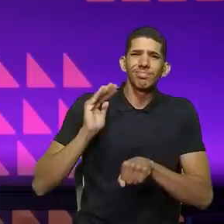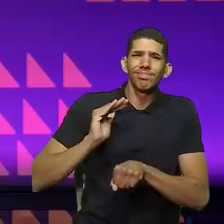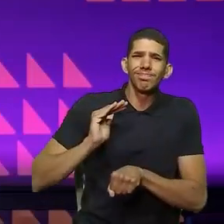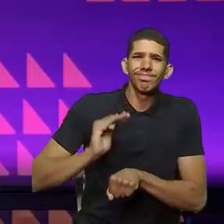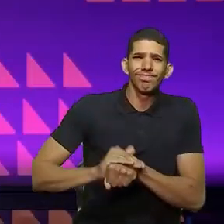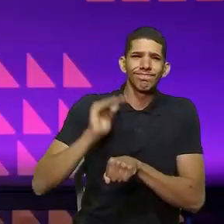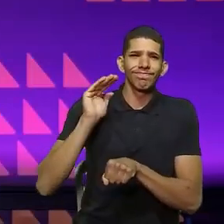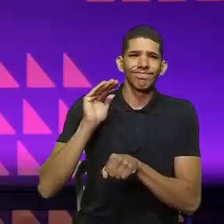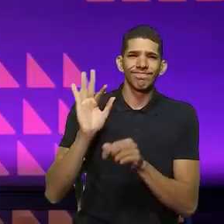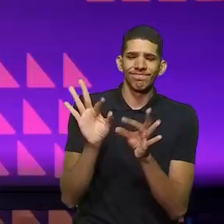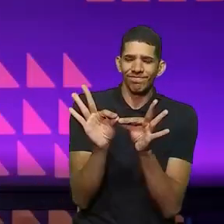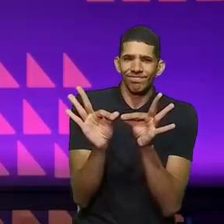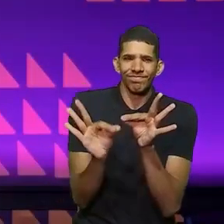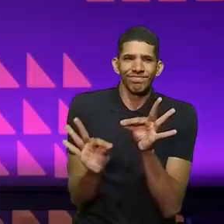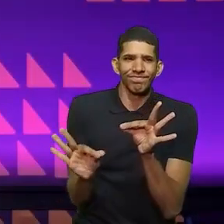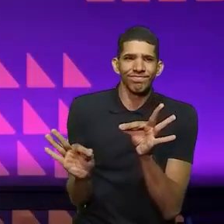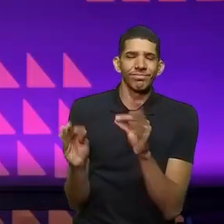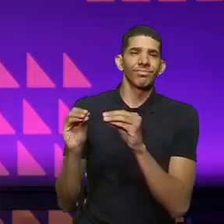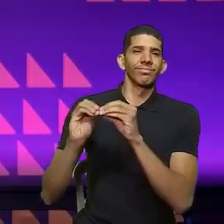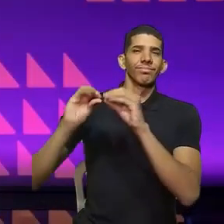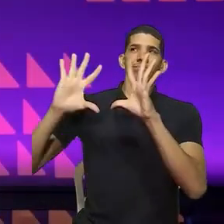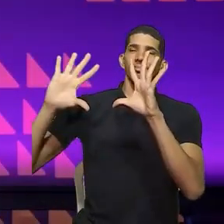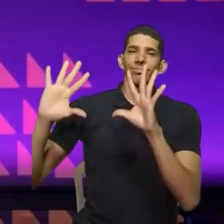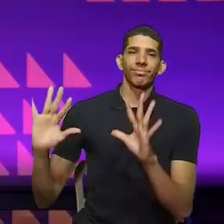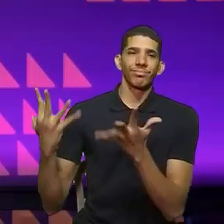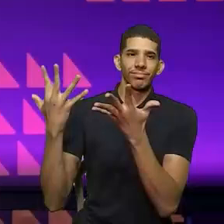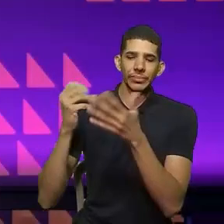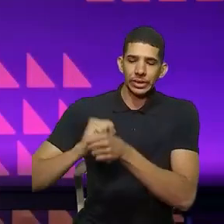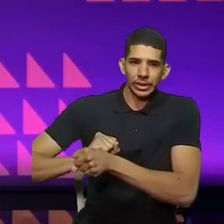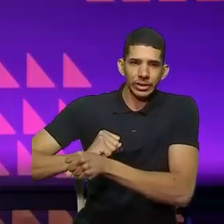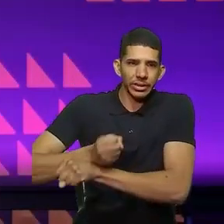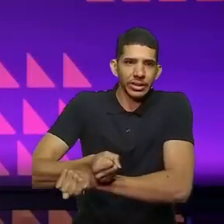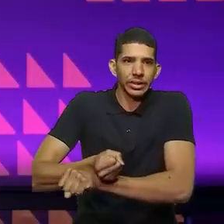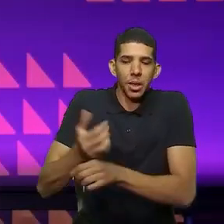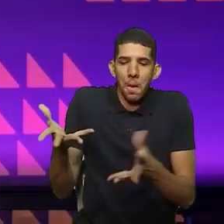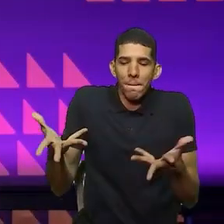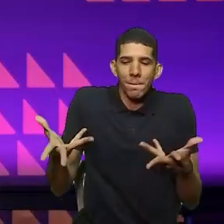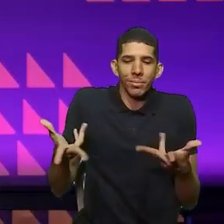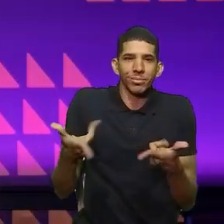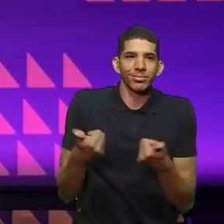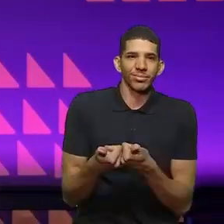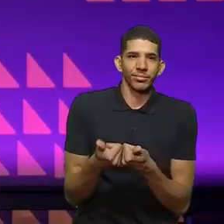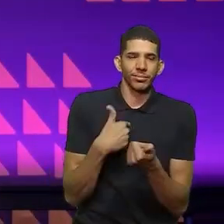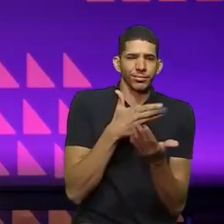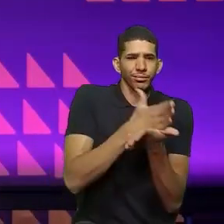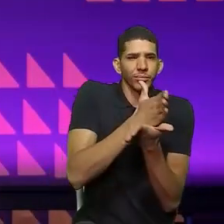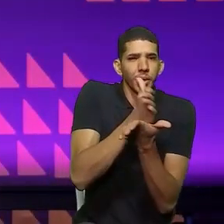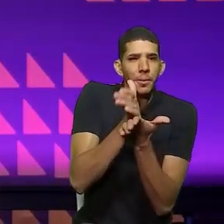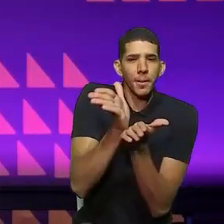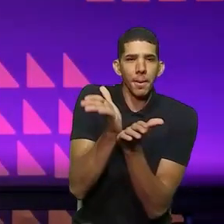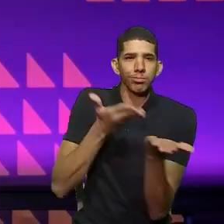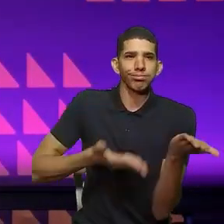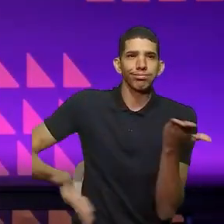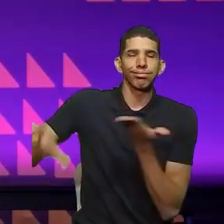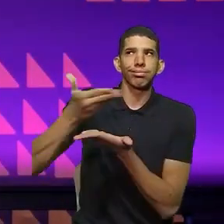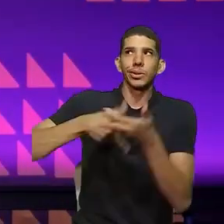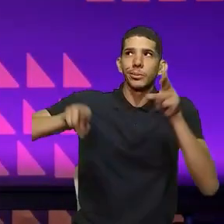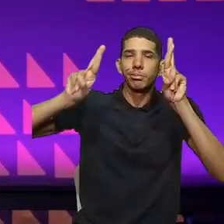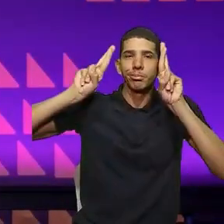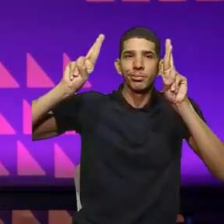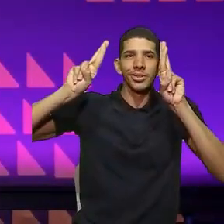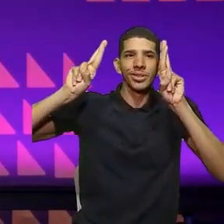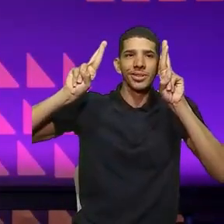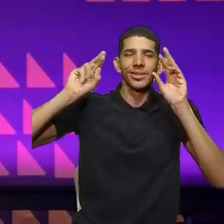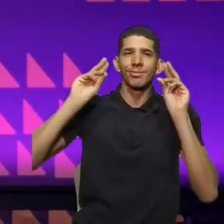é festa, é aquilombamento, é acolhimento, é partilha, é esperança. É a materialização